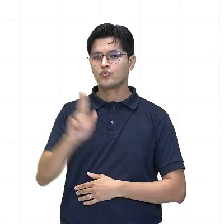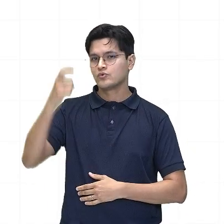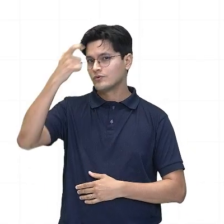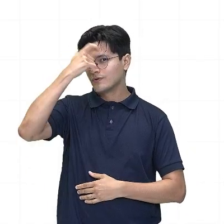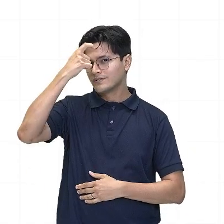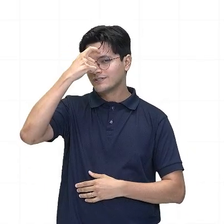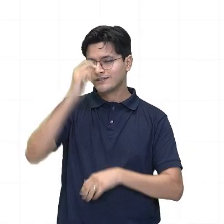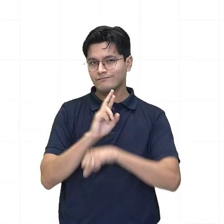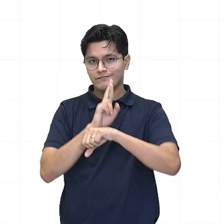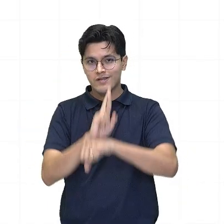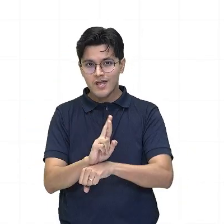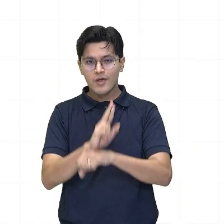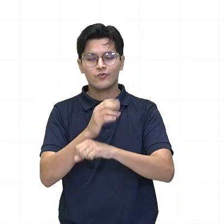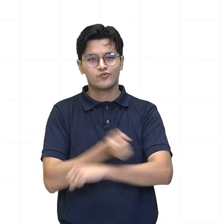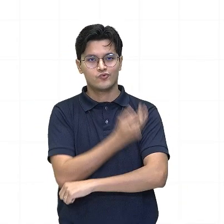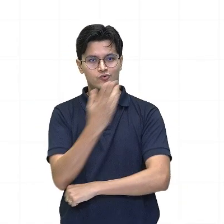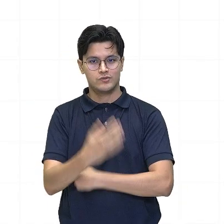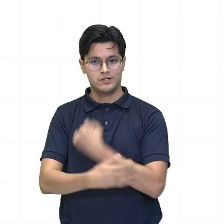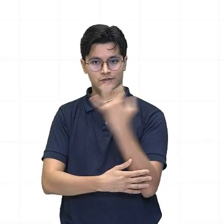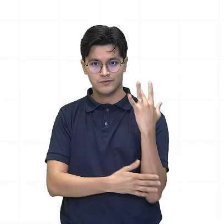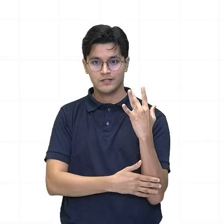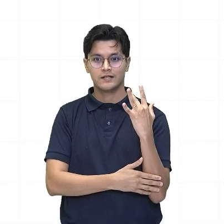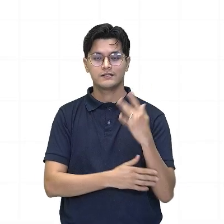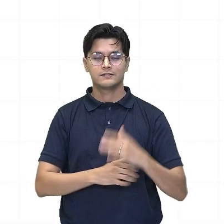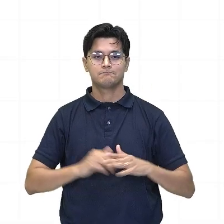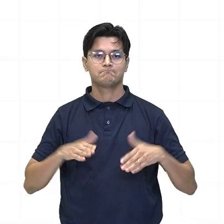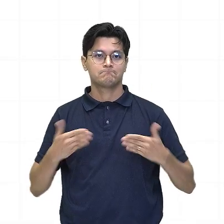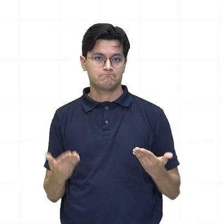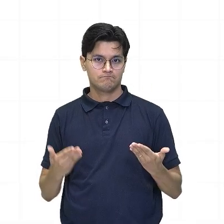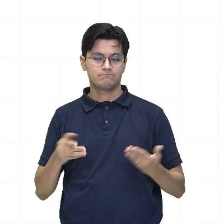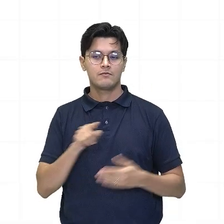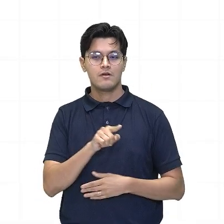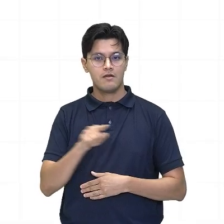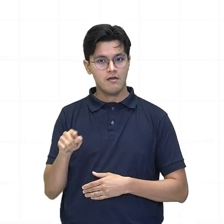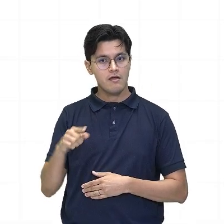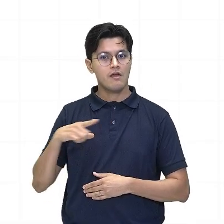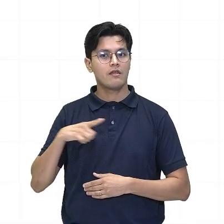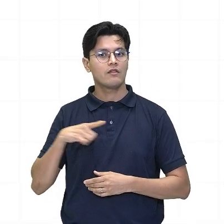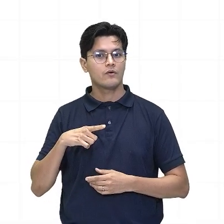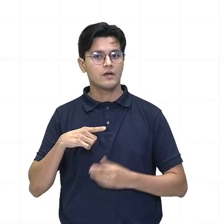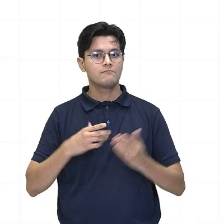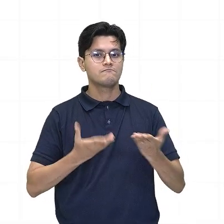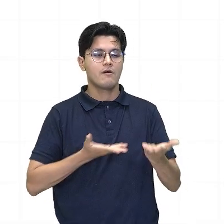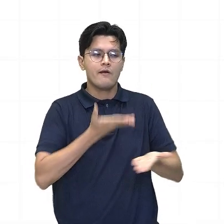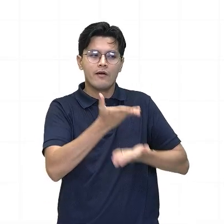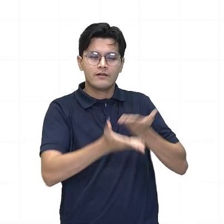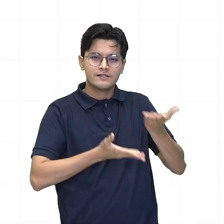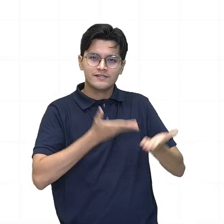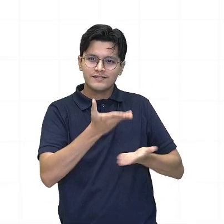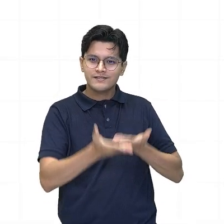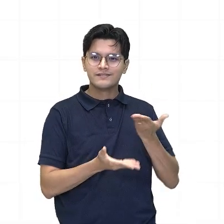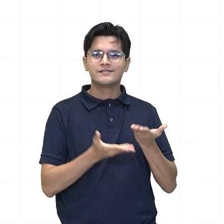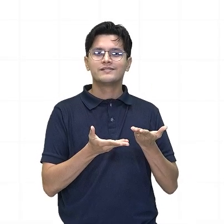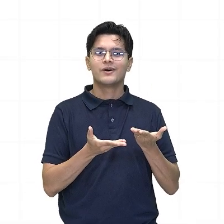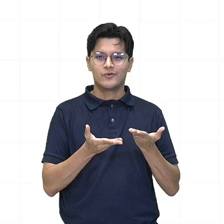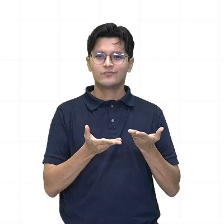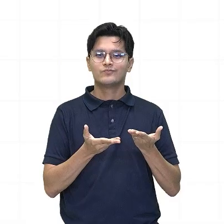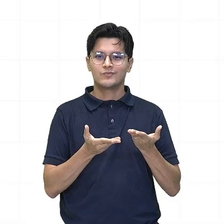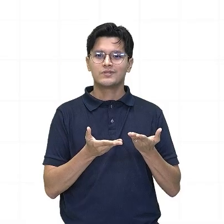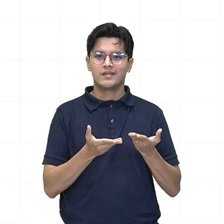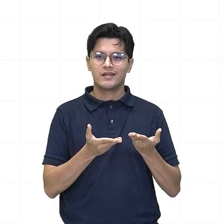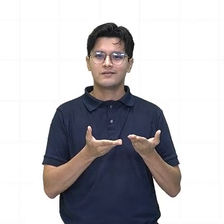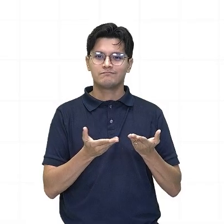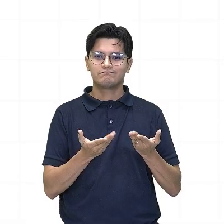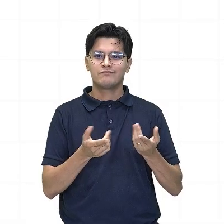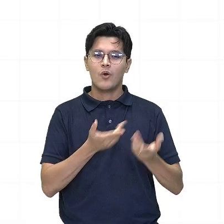falado disso um pouco antes. Uma relação consciente, harmoniosa e respeitosa com a